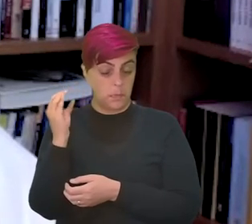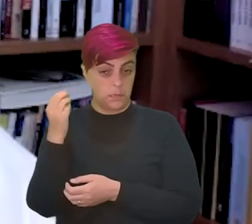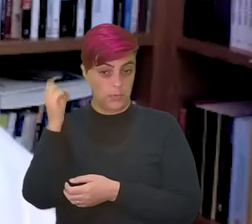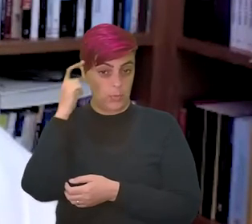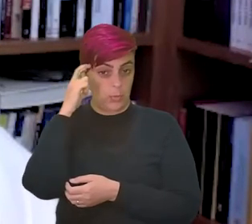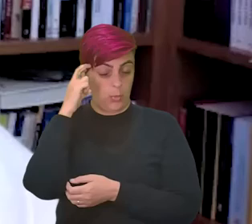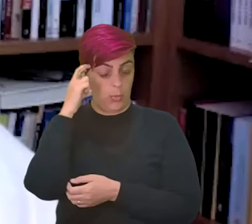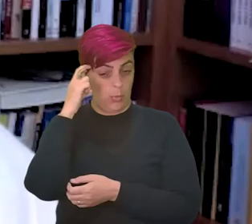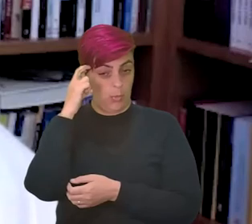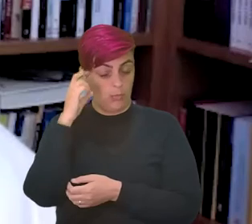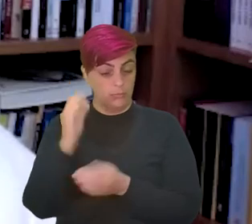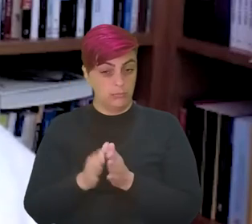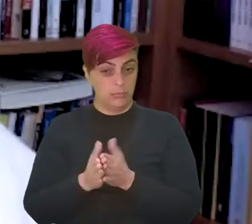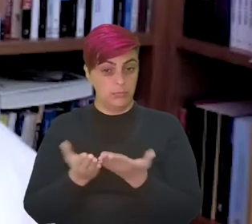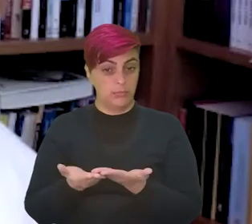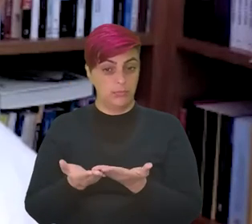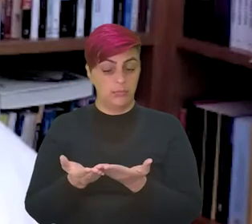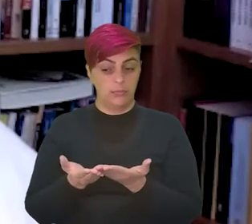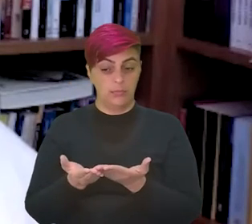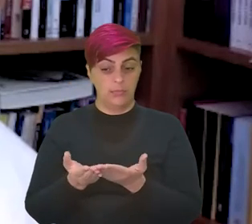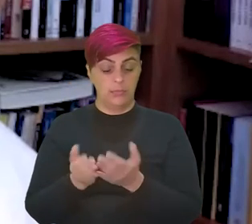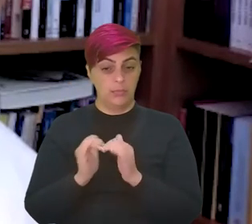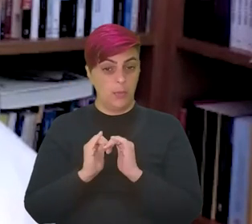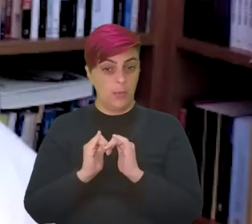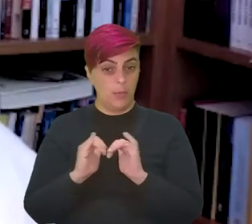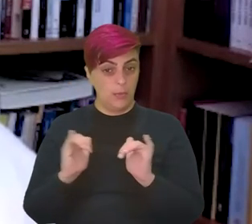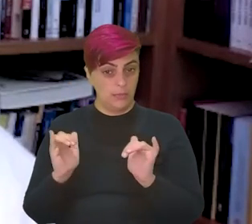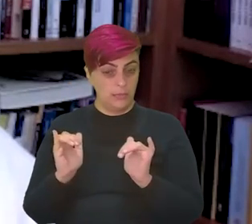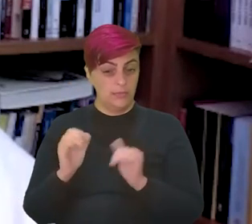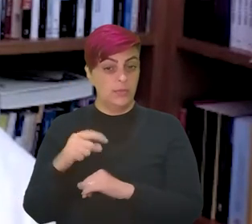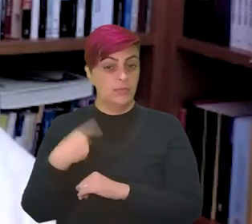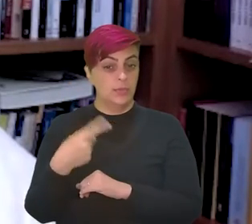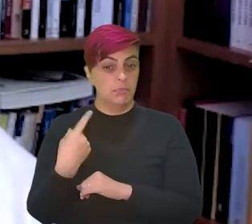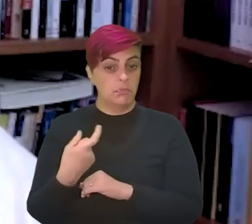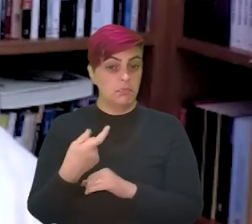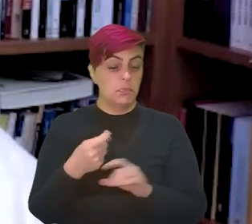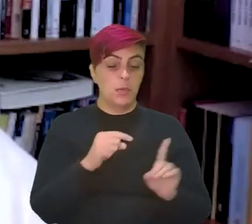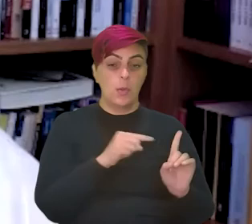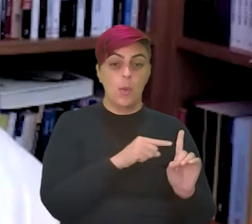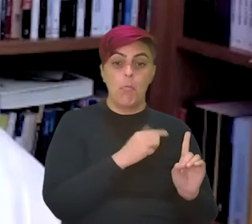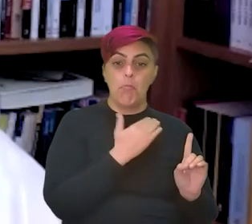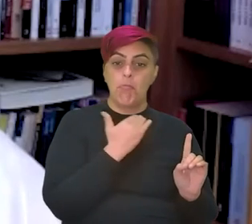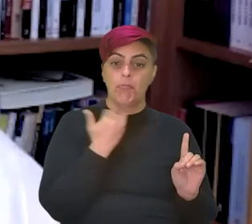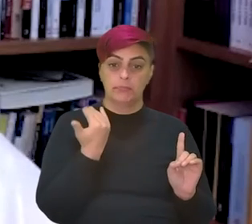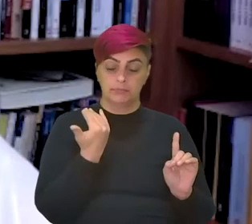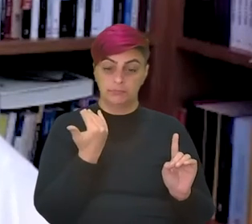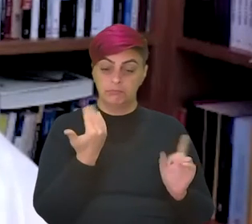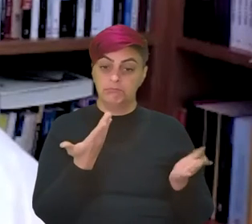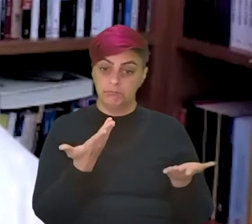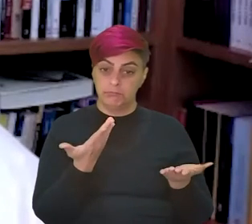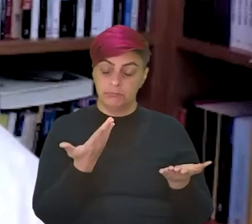científica da cultura foi publicada, foi um livro póstumo, isso é, um livro